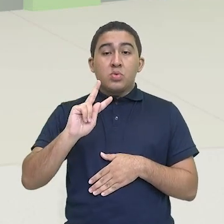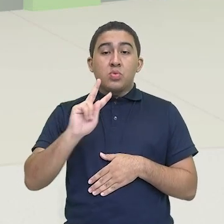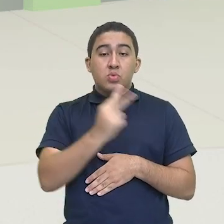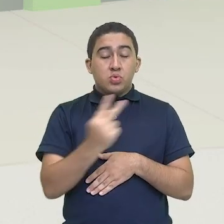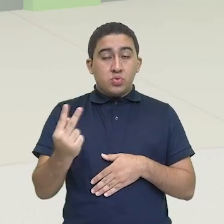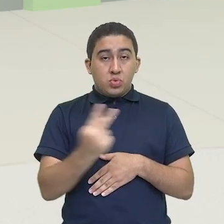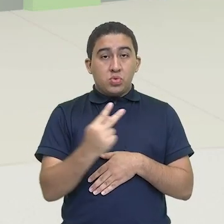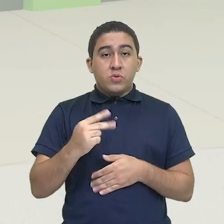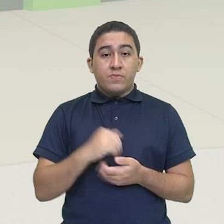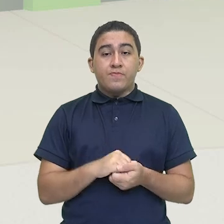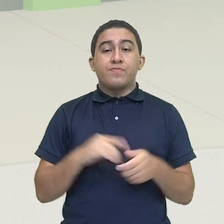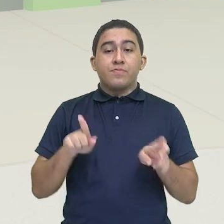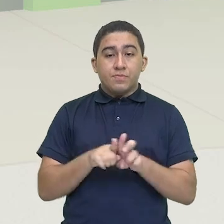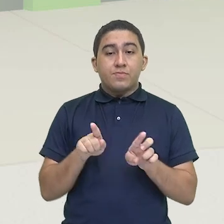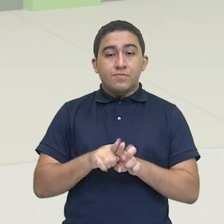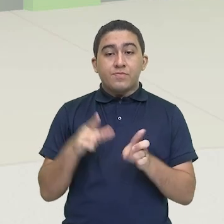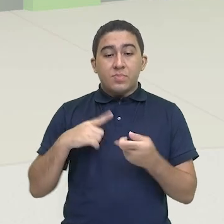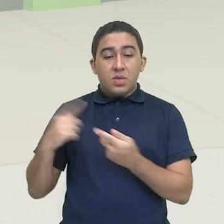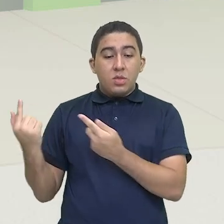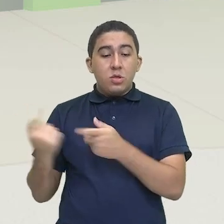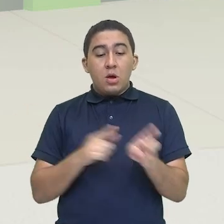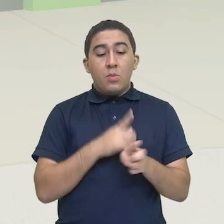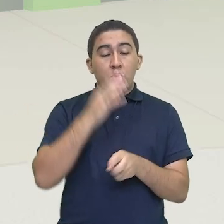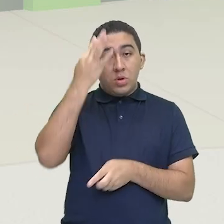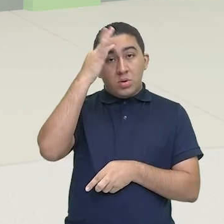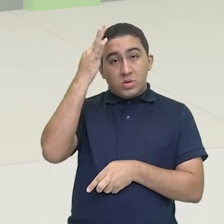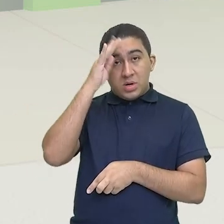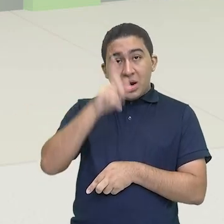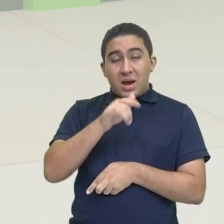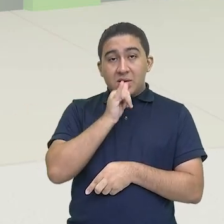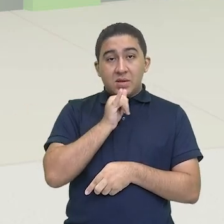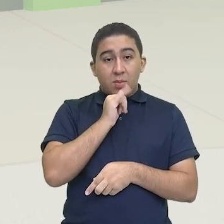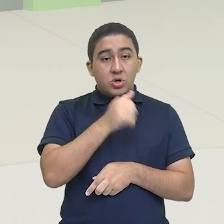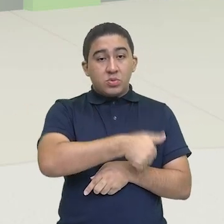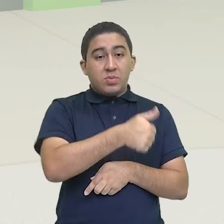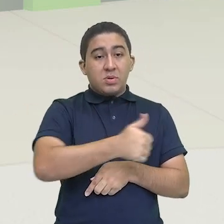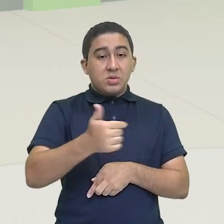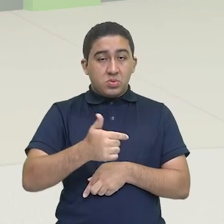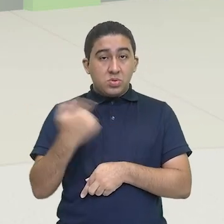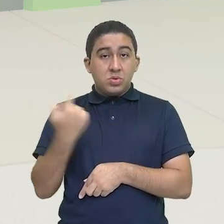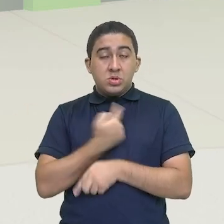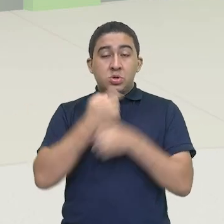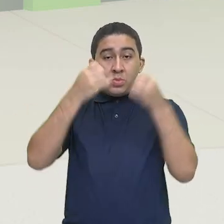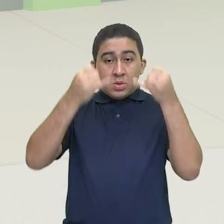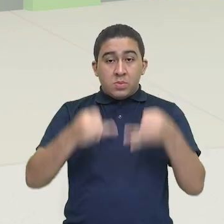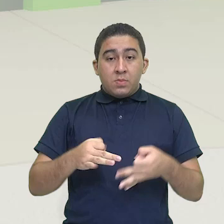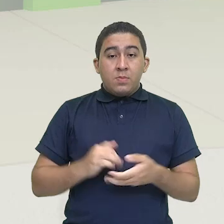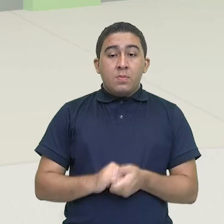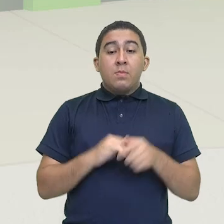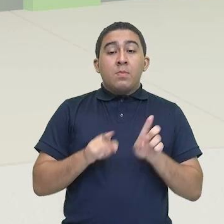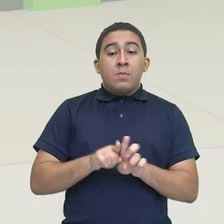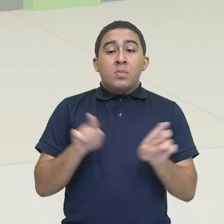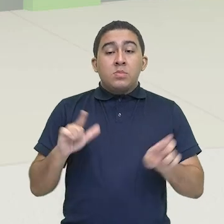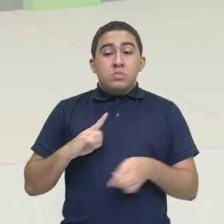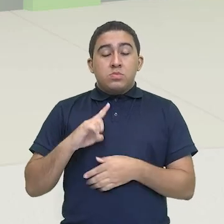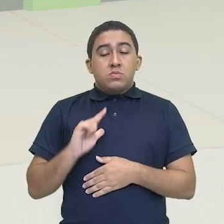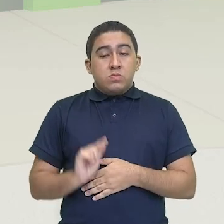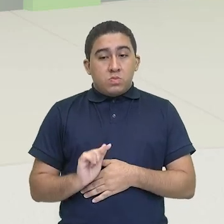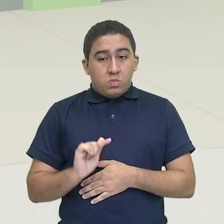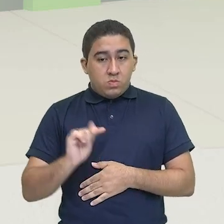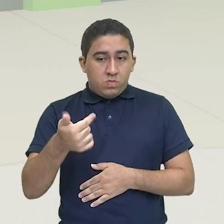e ele vinha também contrapor teorias como o criacionismo e teorias como a biogênese. Mas tem um outro,